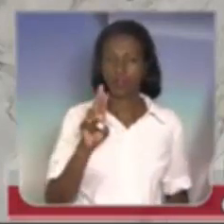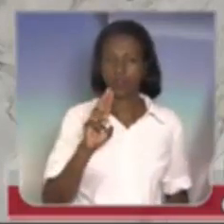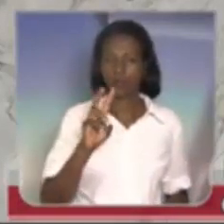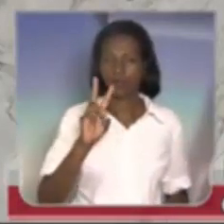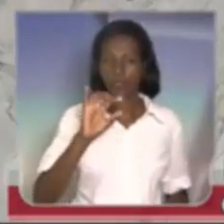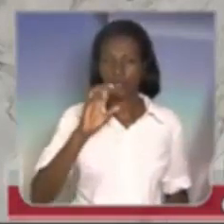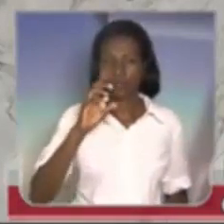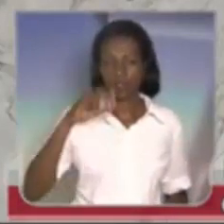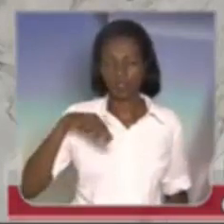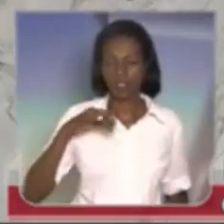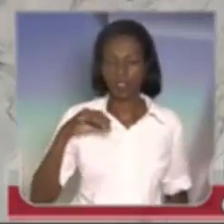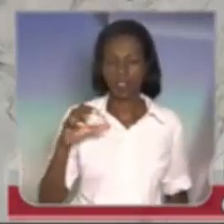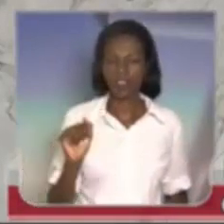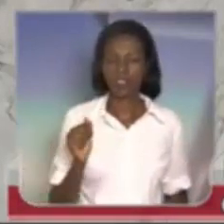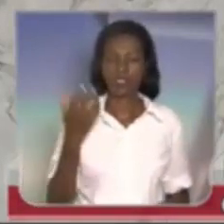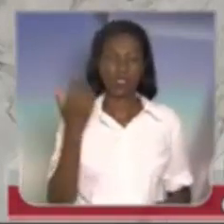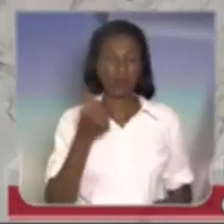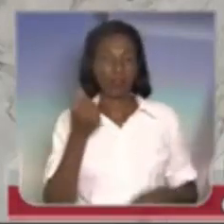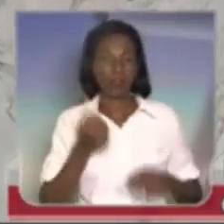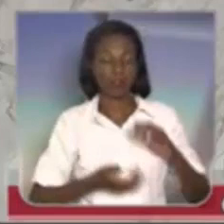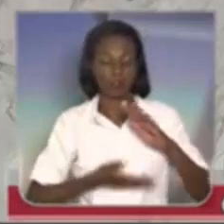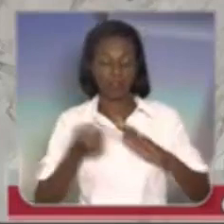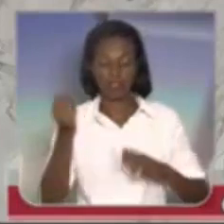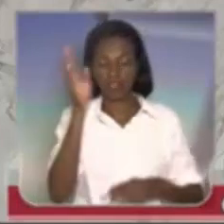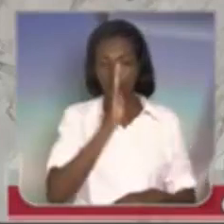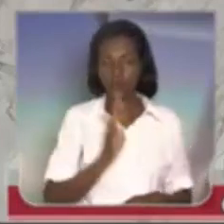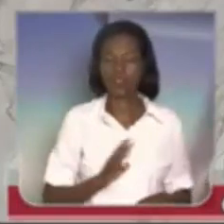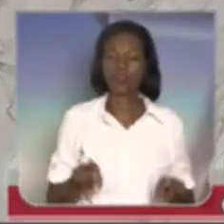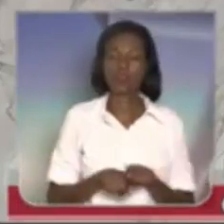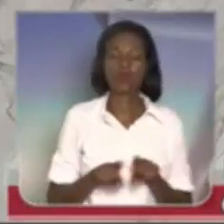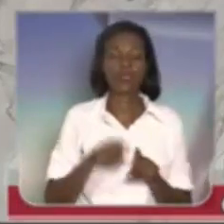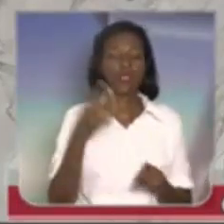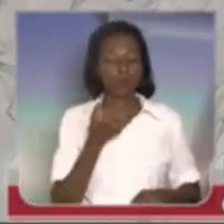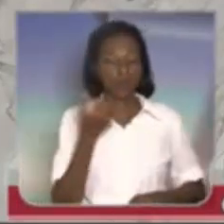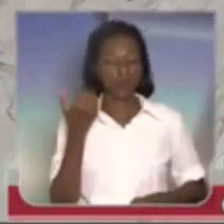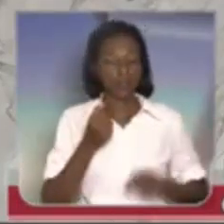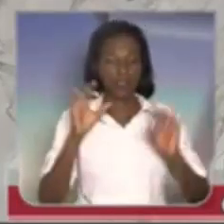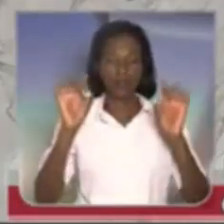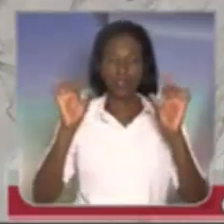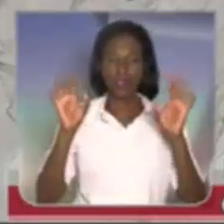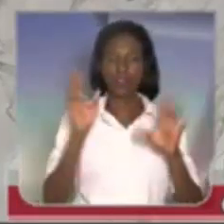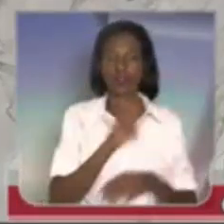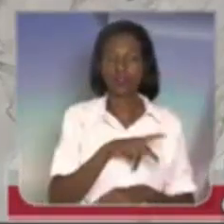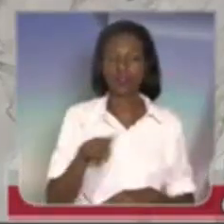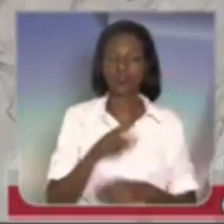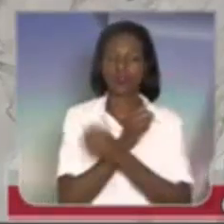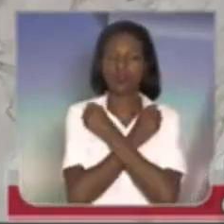aposentadoria no Brasil e a aposentadoria especial do magistério Muito obrigado senhor presidente